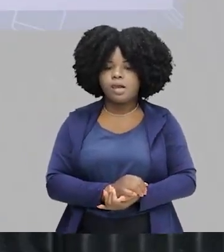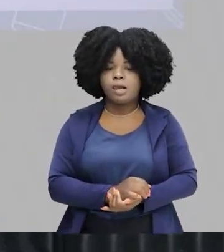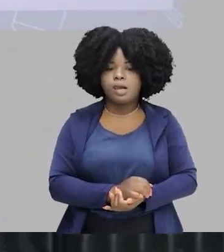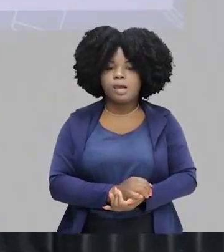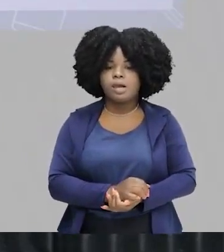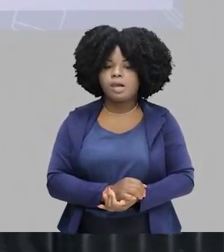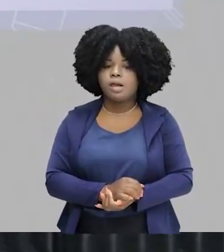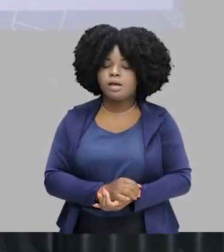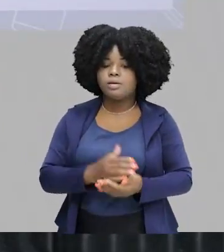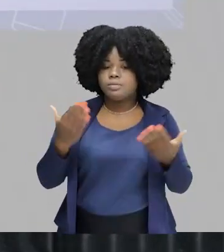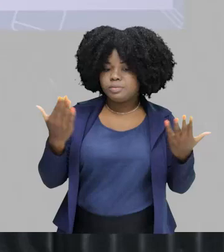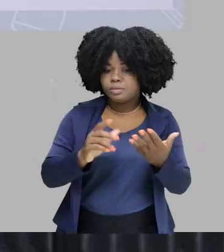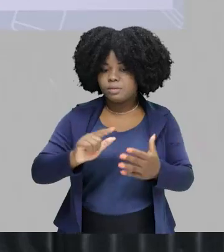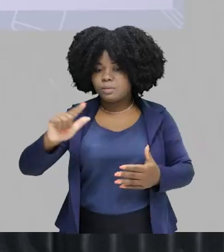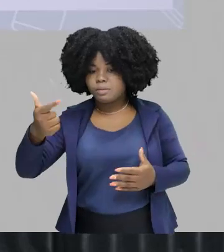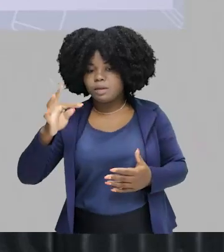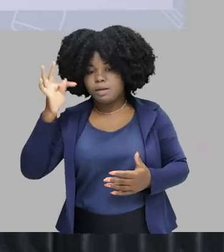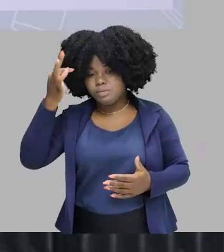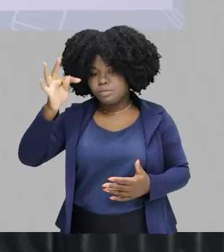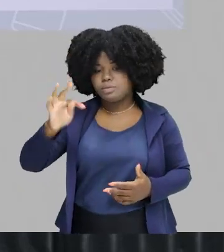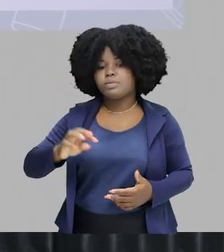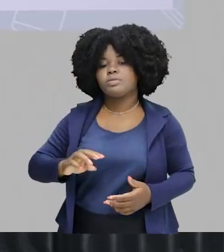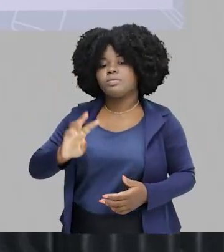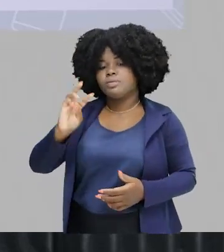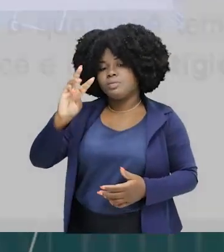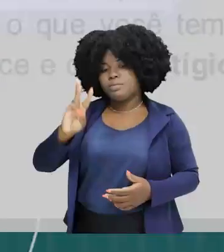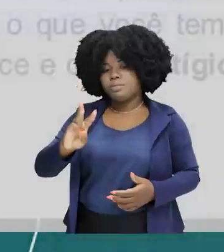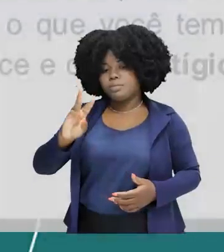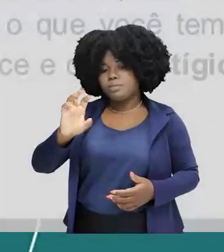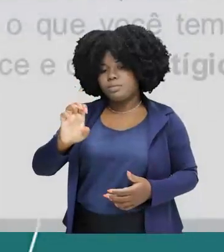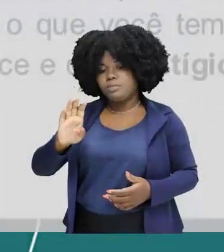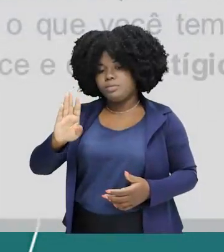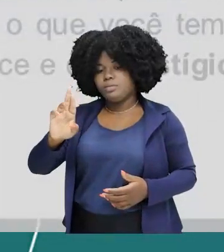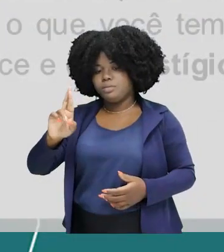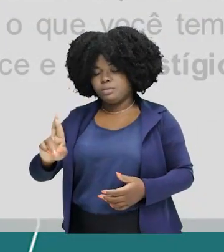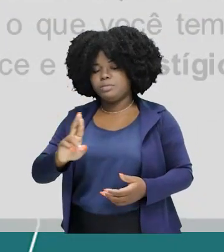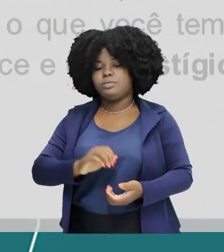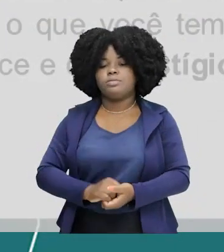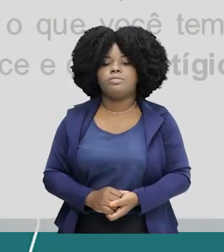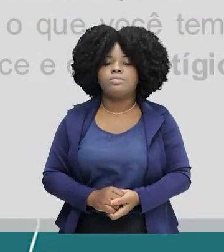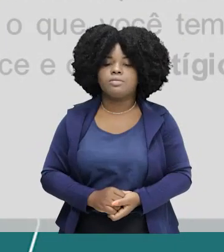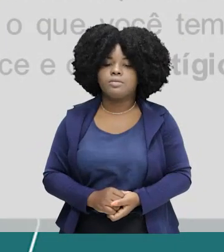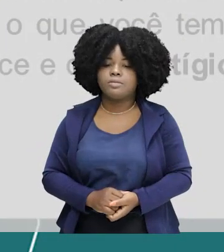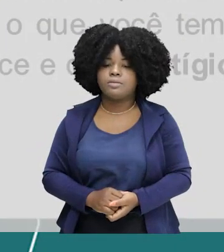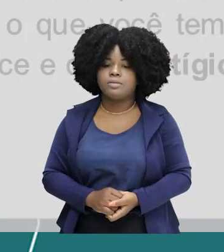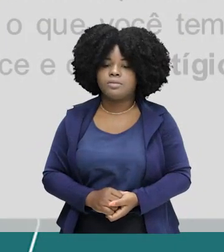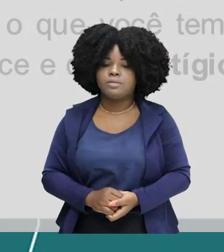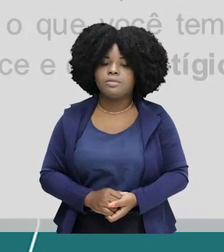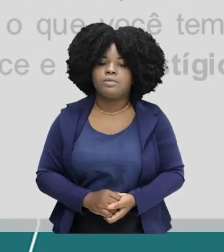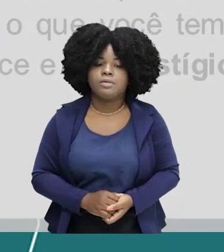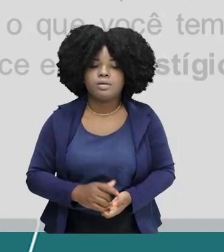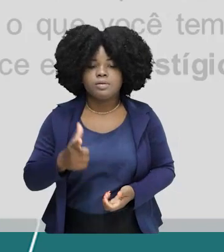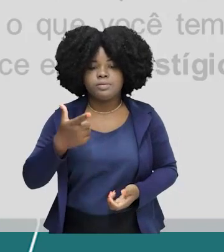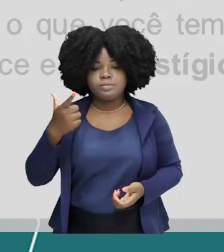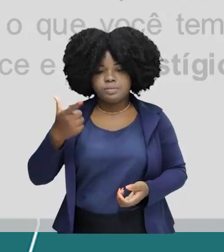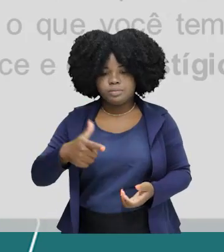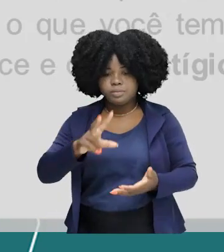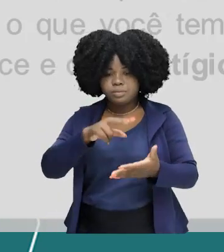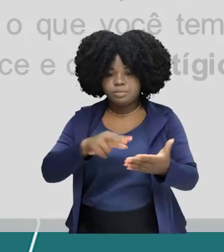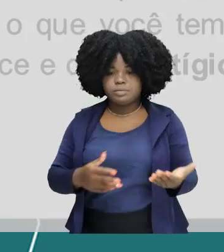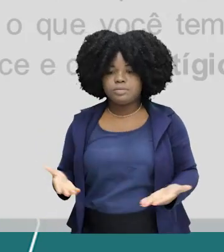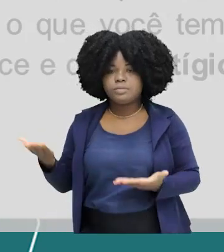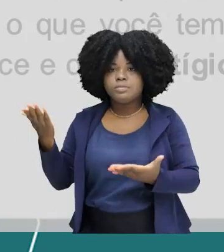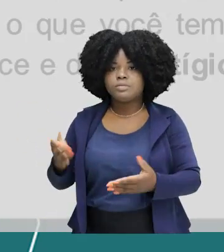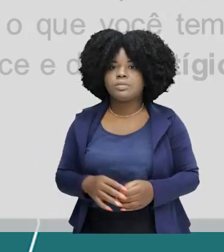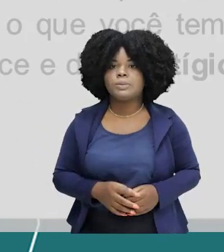pulo de Durkheim então agora para a teoria weberiana. Segundo Weber, há um status relacionado